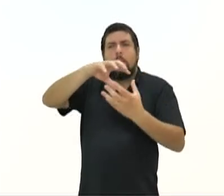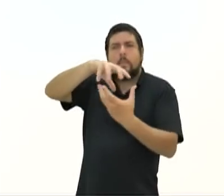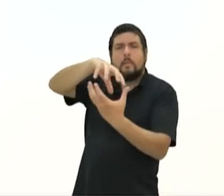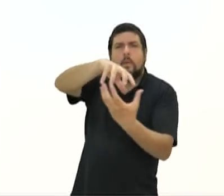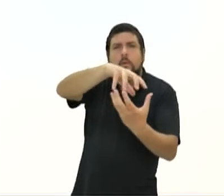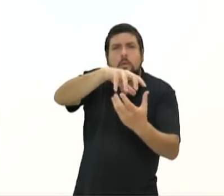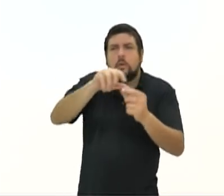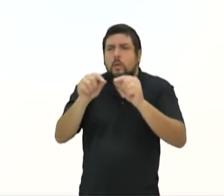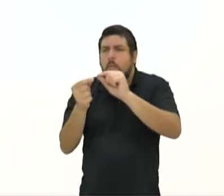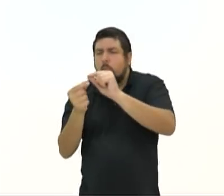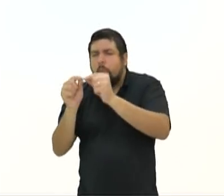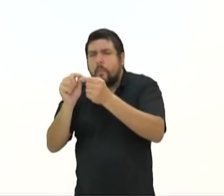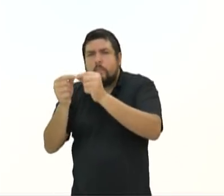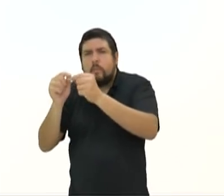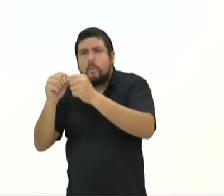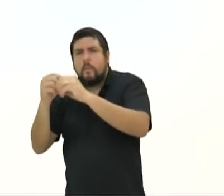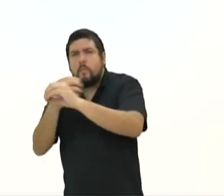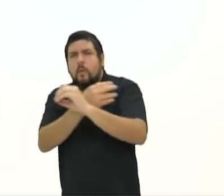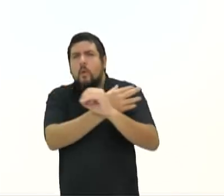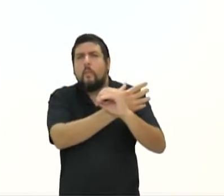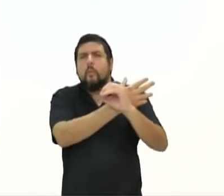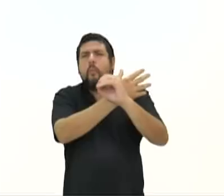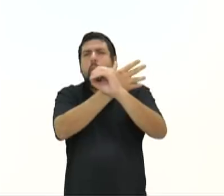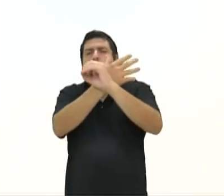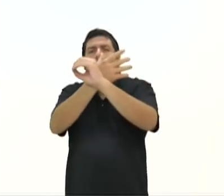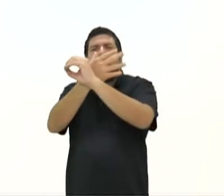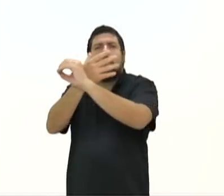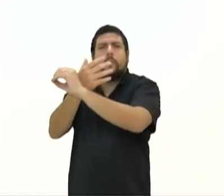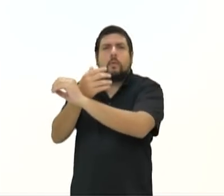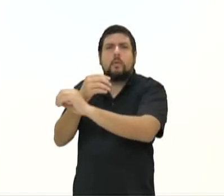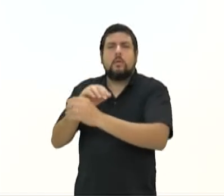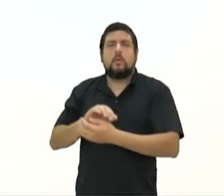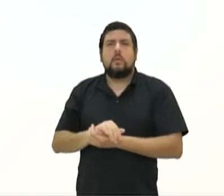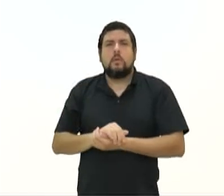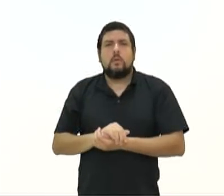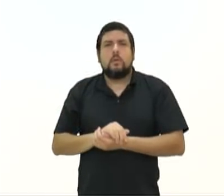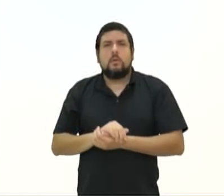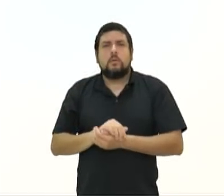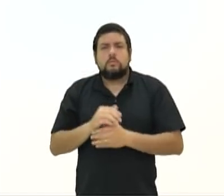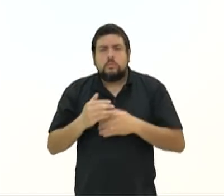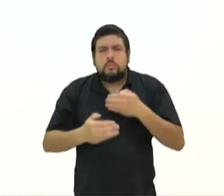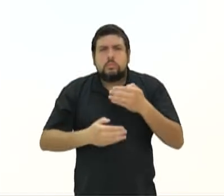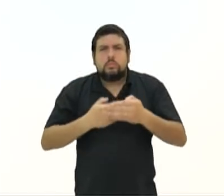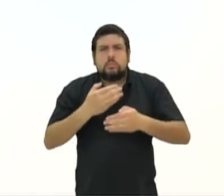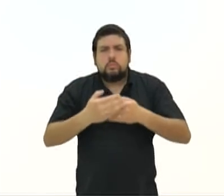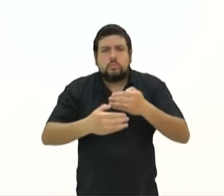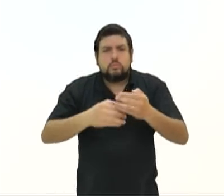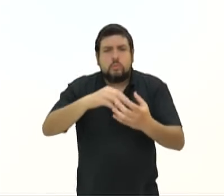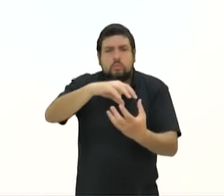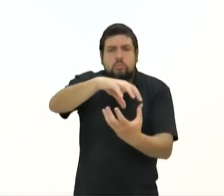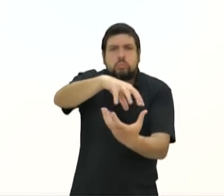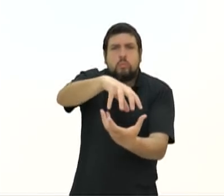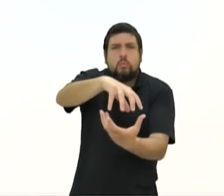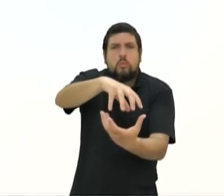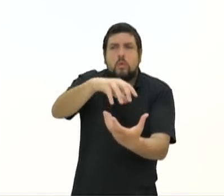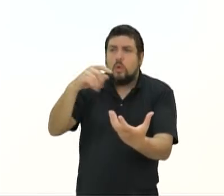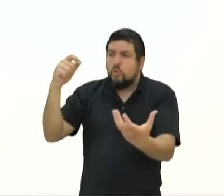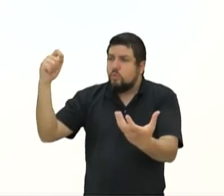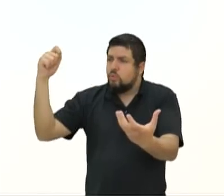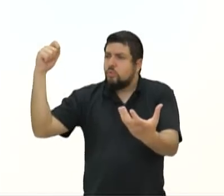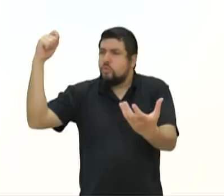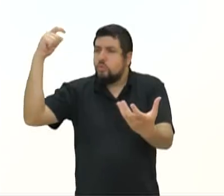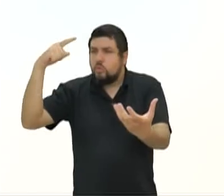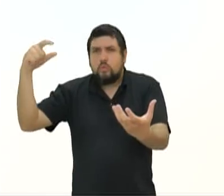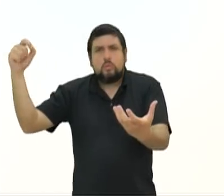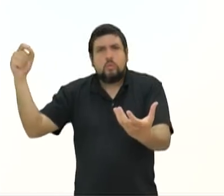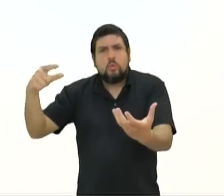analisar a formação do sistema solar na mesma época da formação do planeta Terra. Mas isso levou muito tempo para